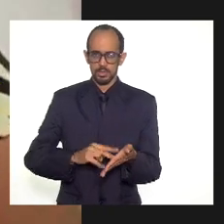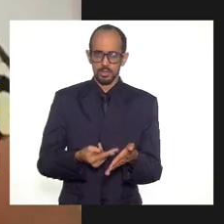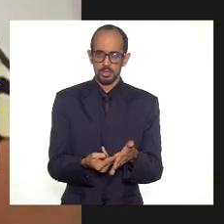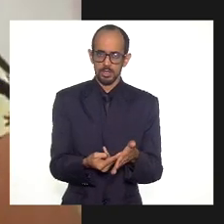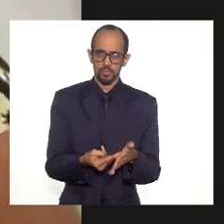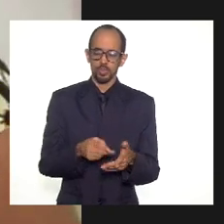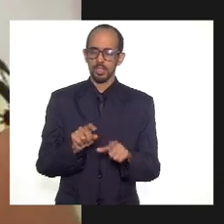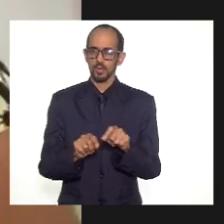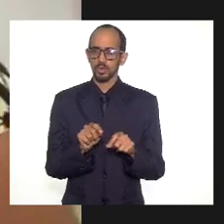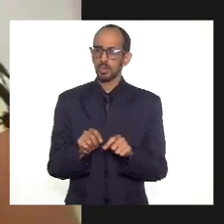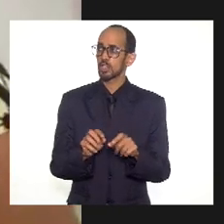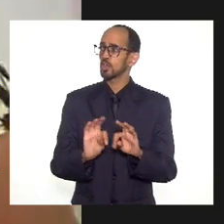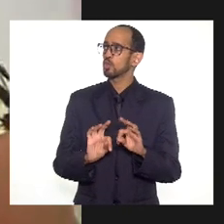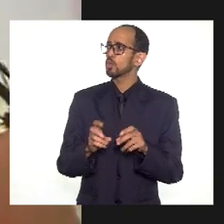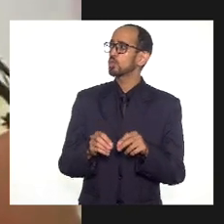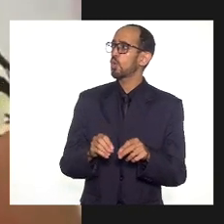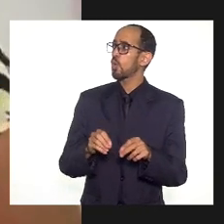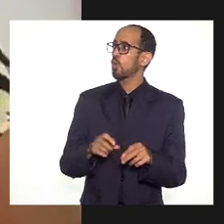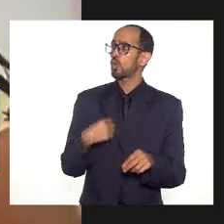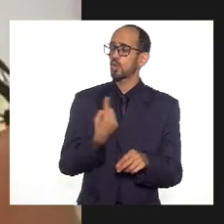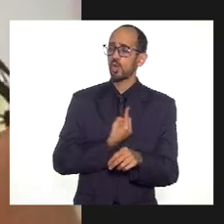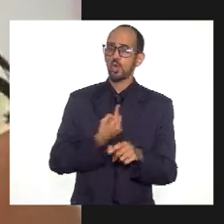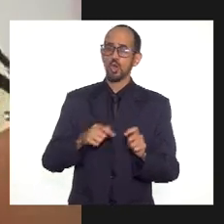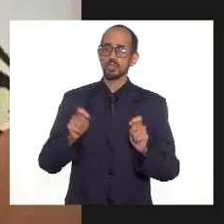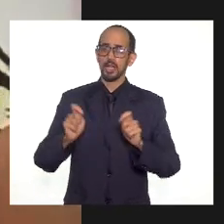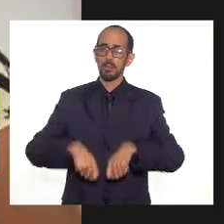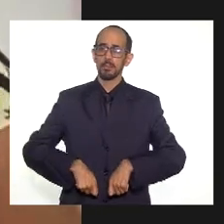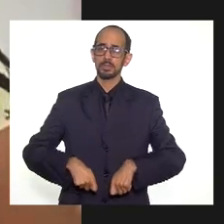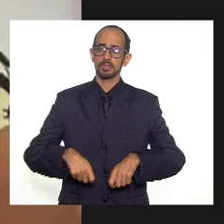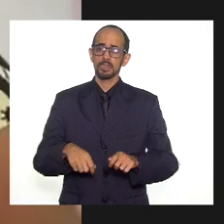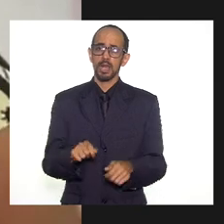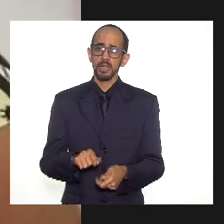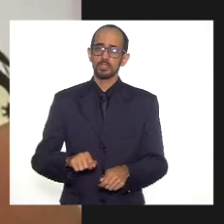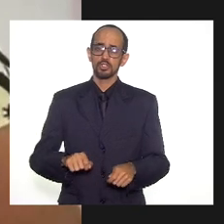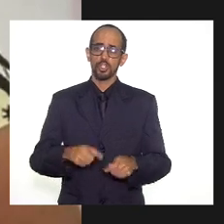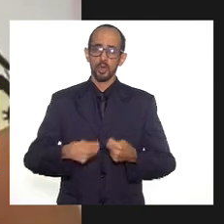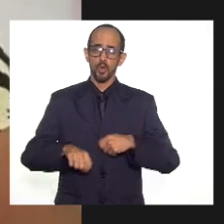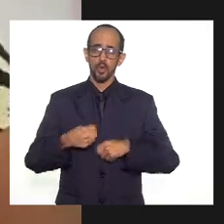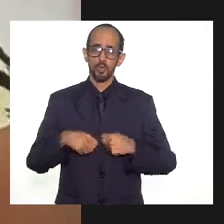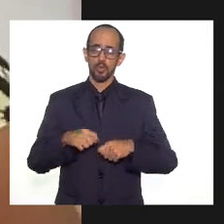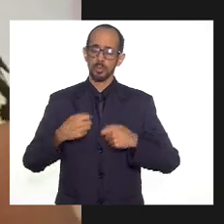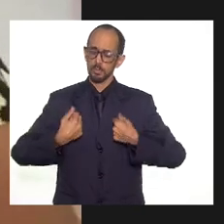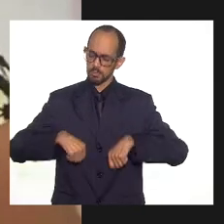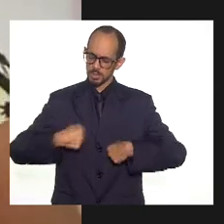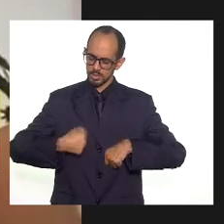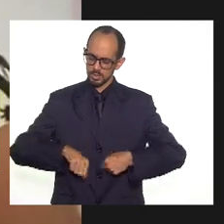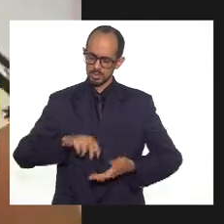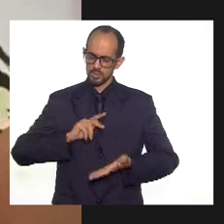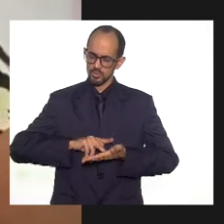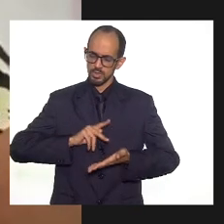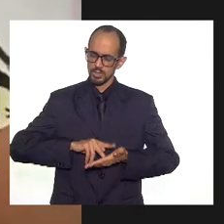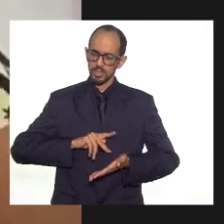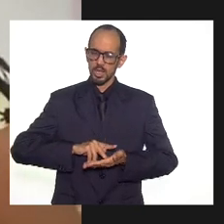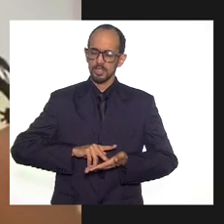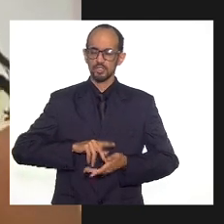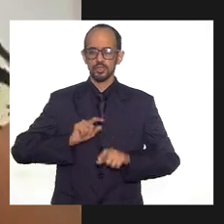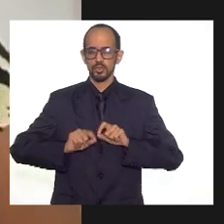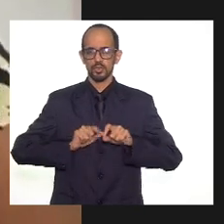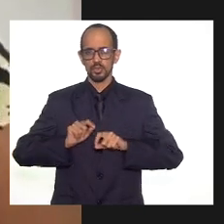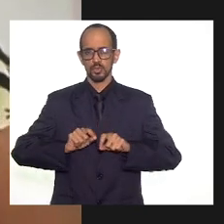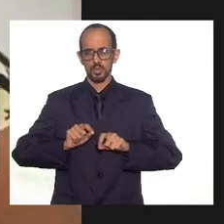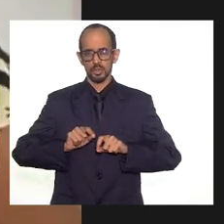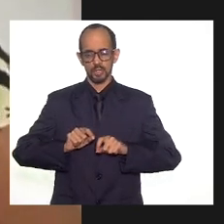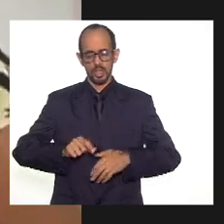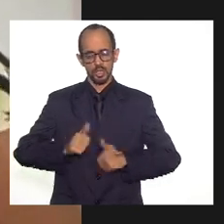todo o nosso investimento, toda a nossa potência econômica precisa sim vir a reboque